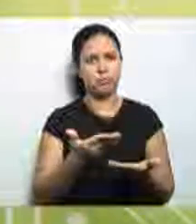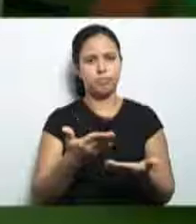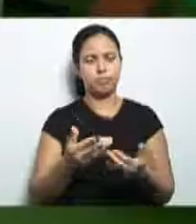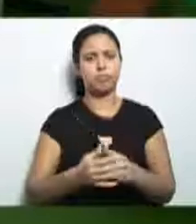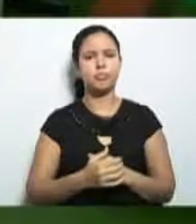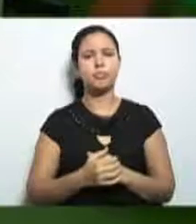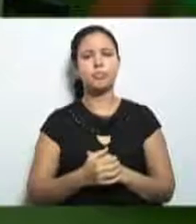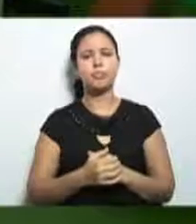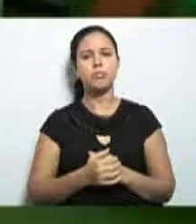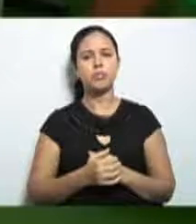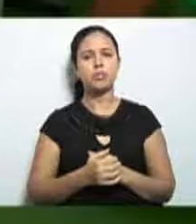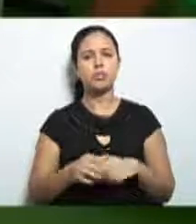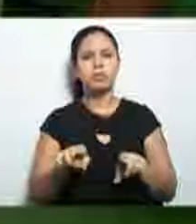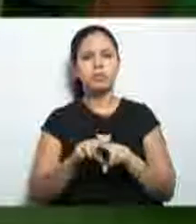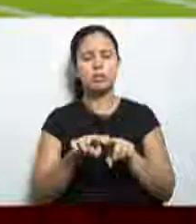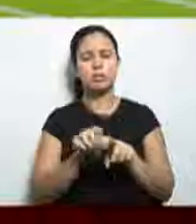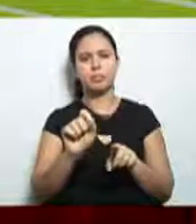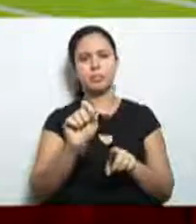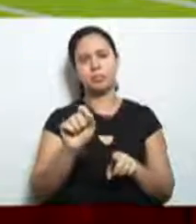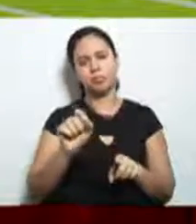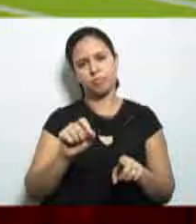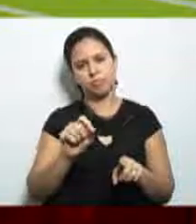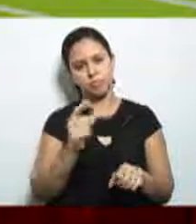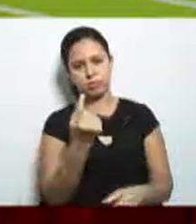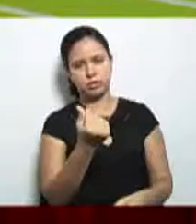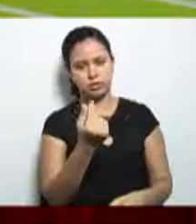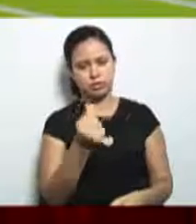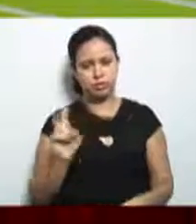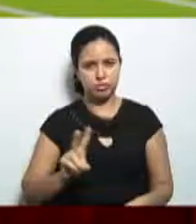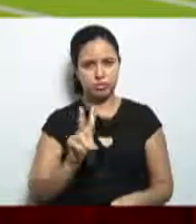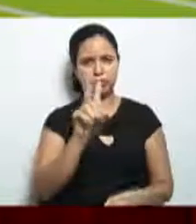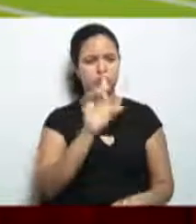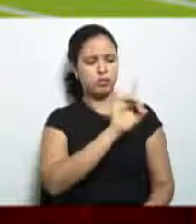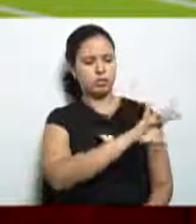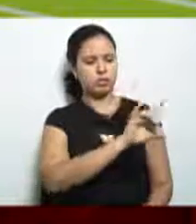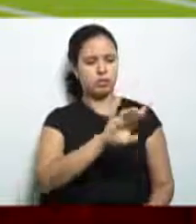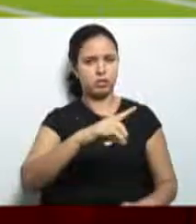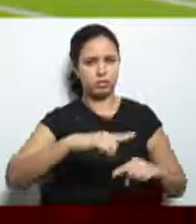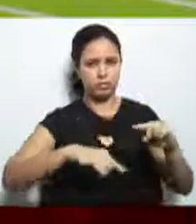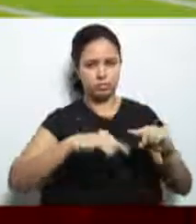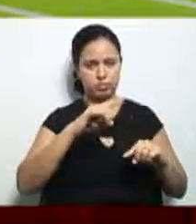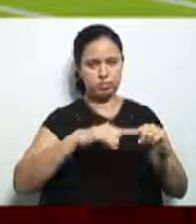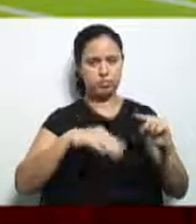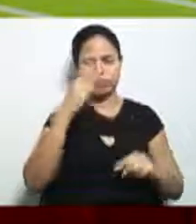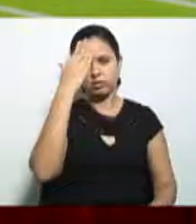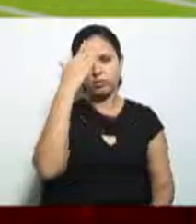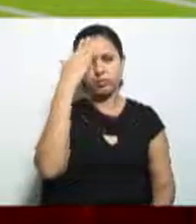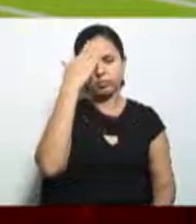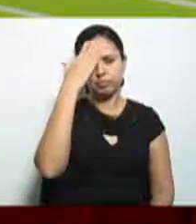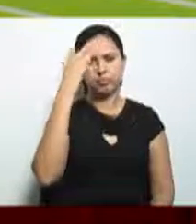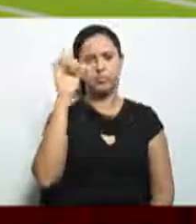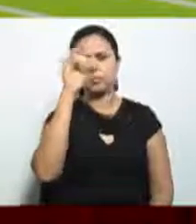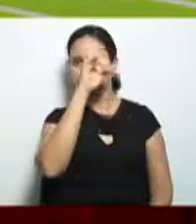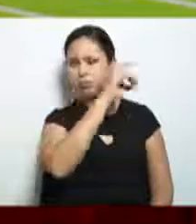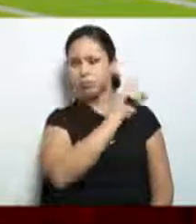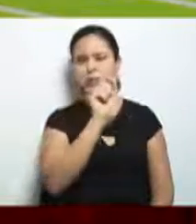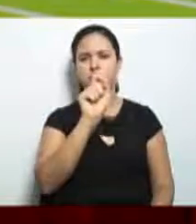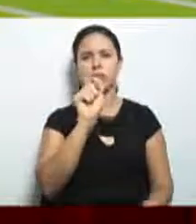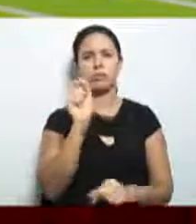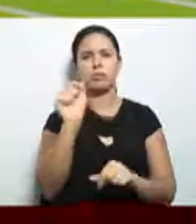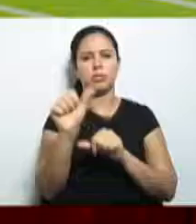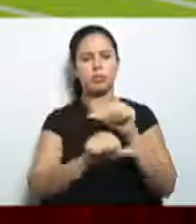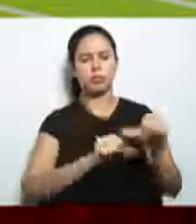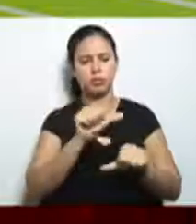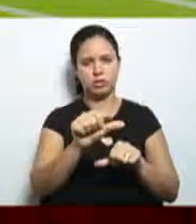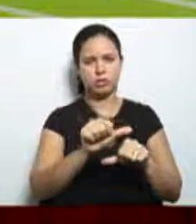quem vai estabelecer também, professora, o valor que se dá a cada produto. Porque, como a gente sabe, seria muito difícil trocar